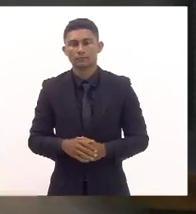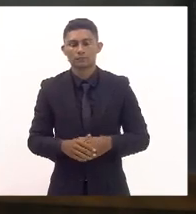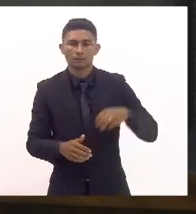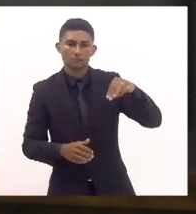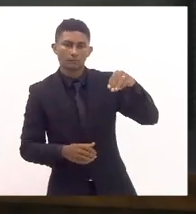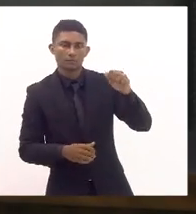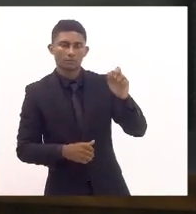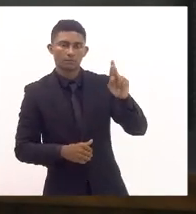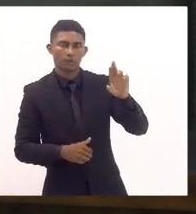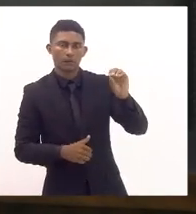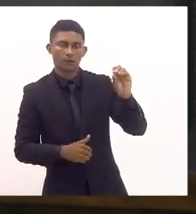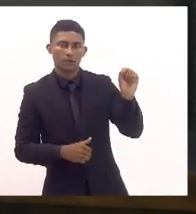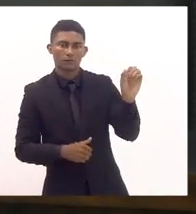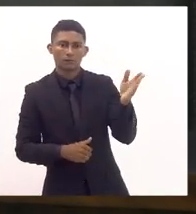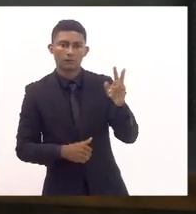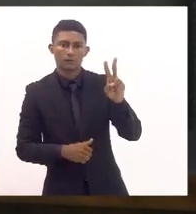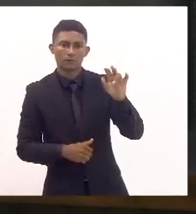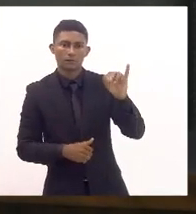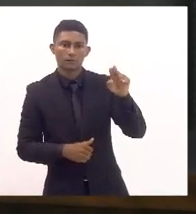Marcus Vinícius